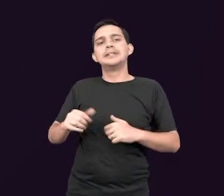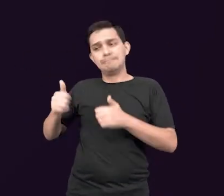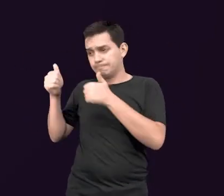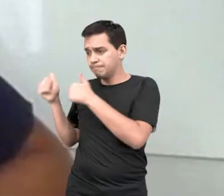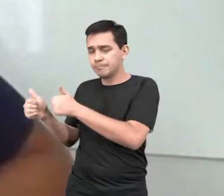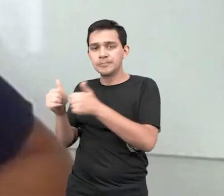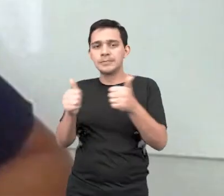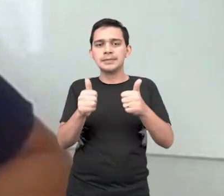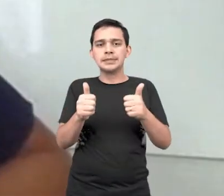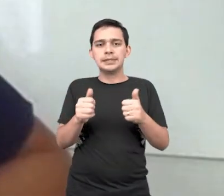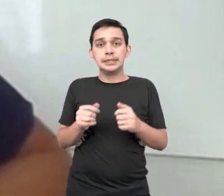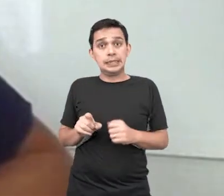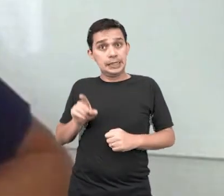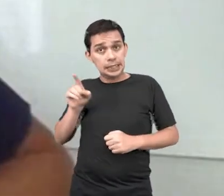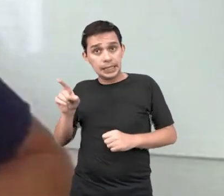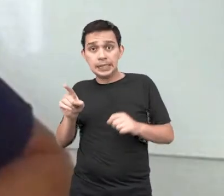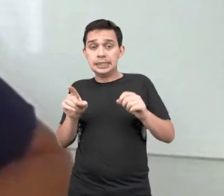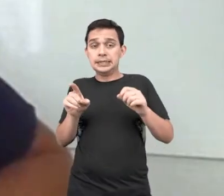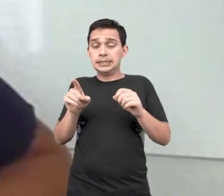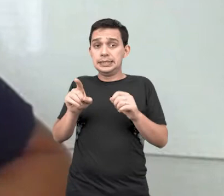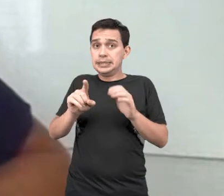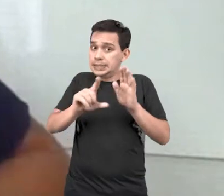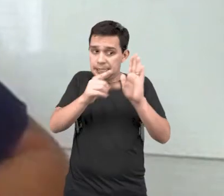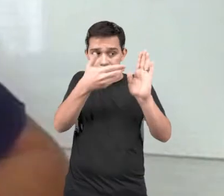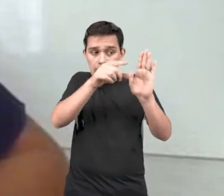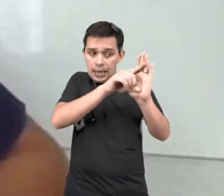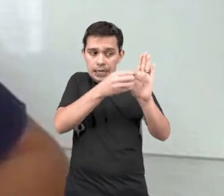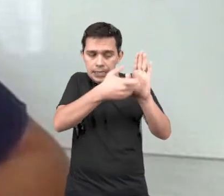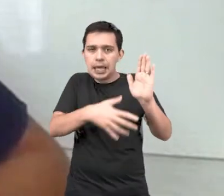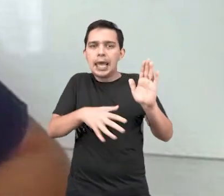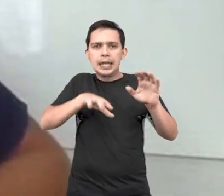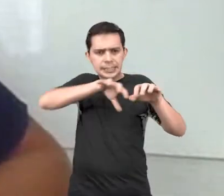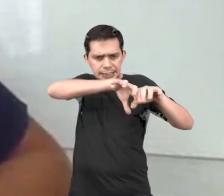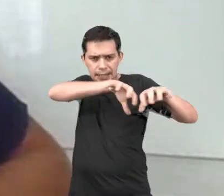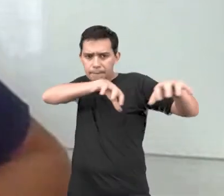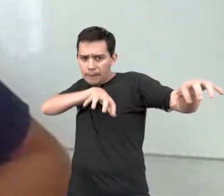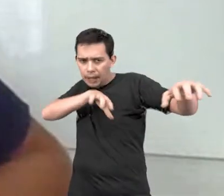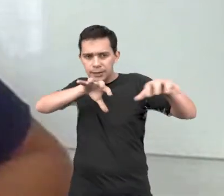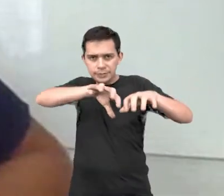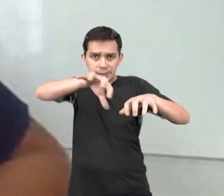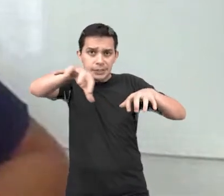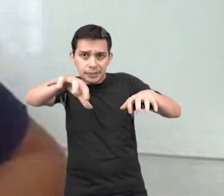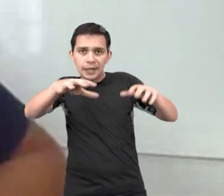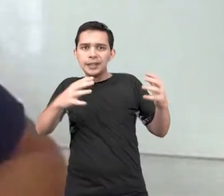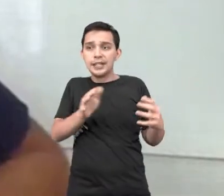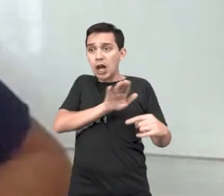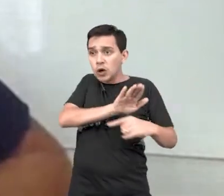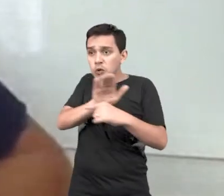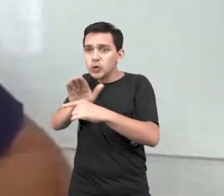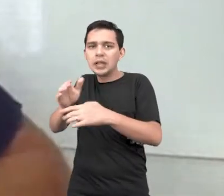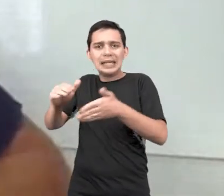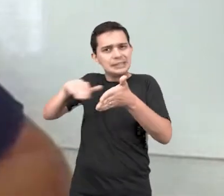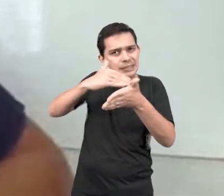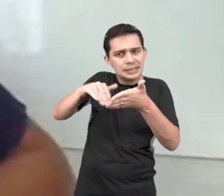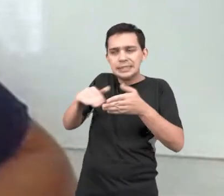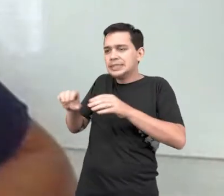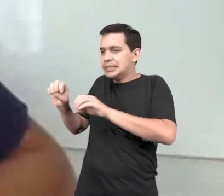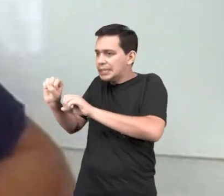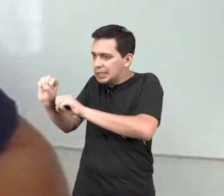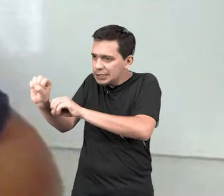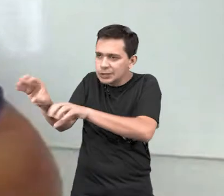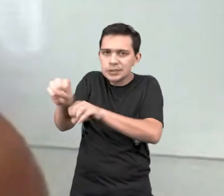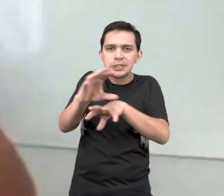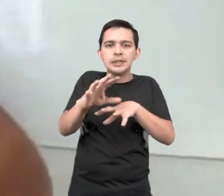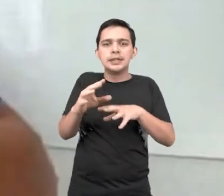na medida em que ele segrega esses recursos financeiros e impede, né, conferindo disponibilidade à Secretaria de